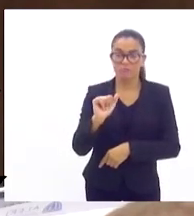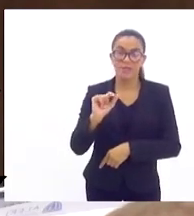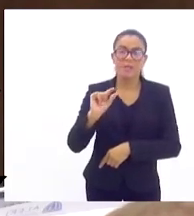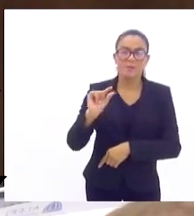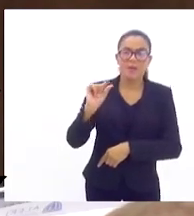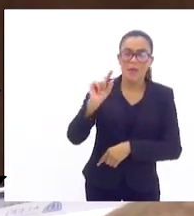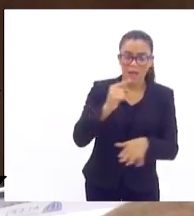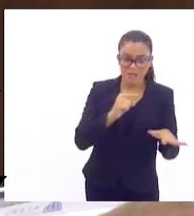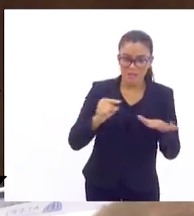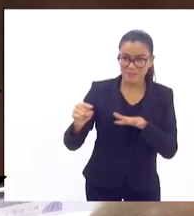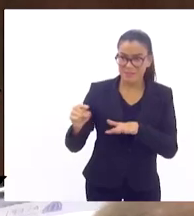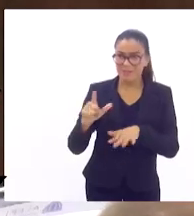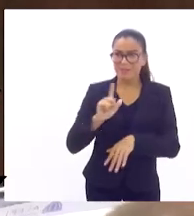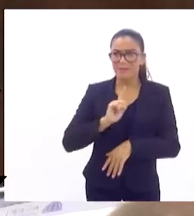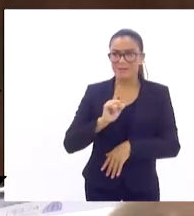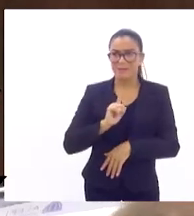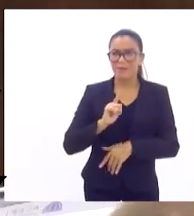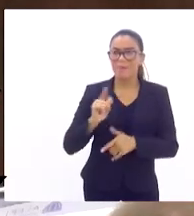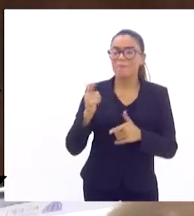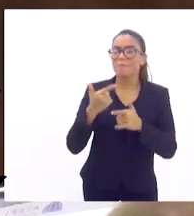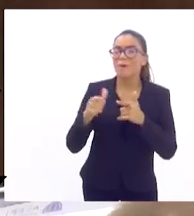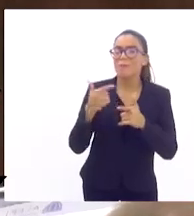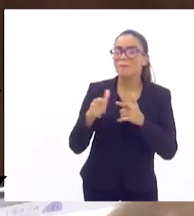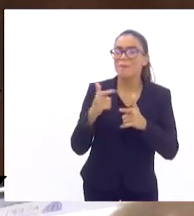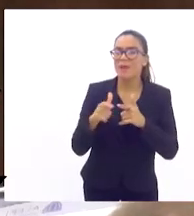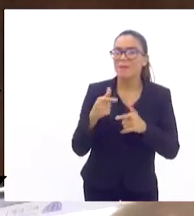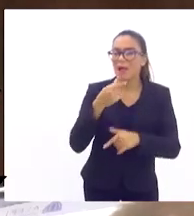Recentemente, essa semana, nós tivemos um problema de Língua Negra.